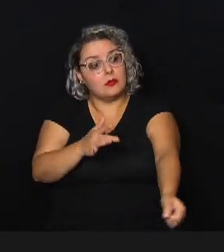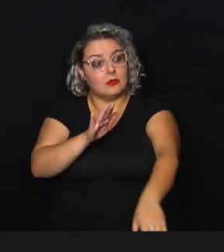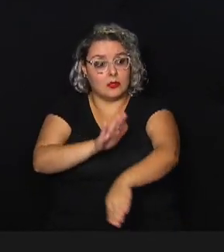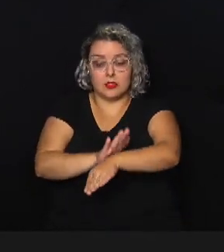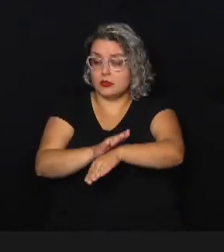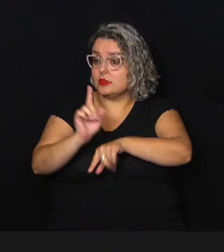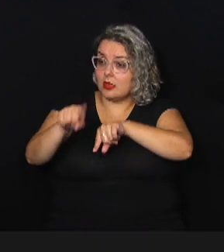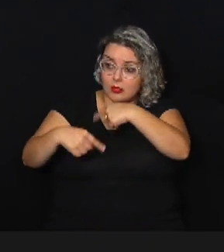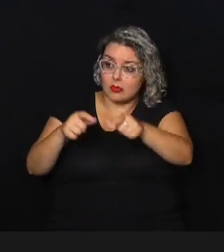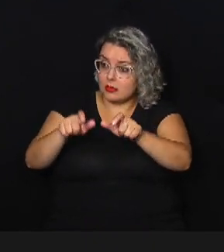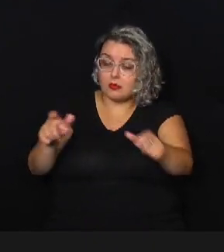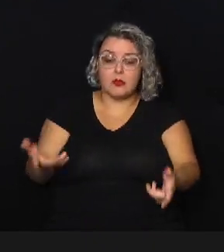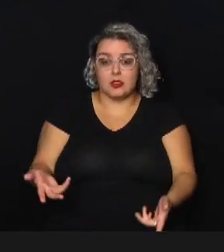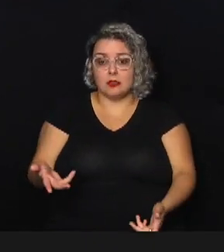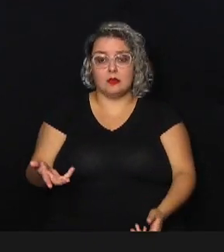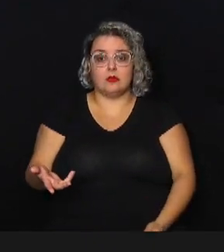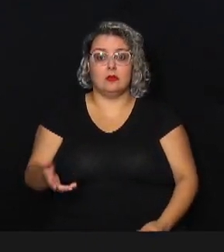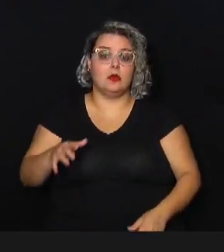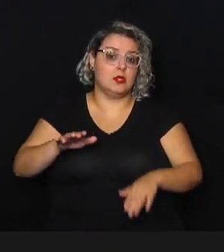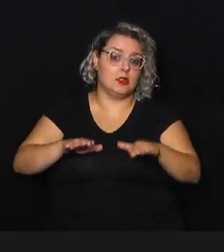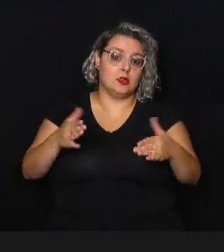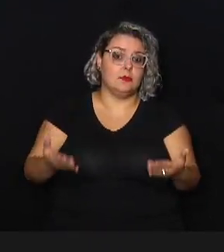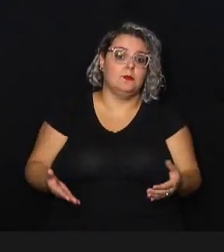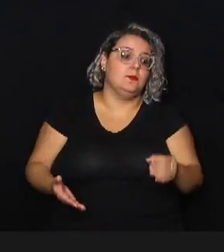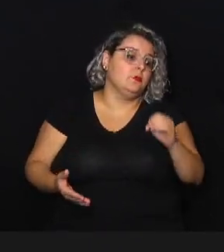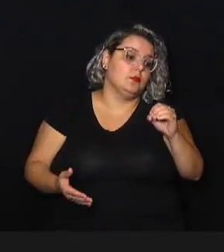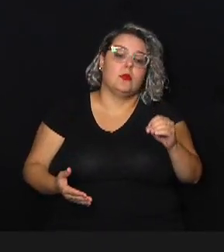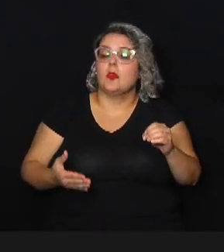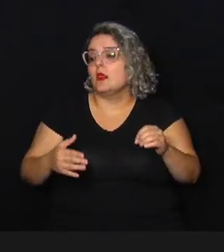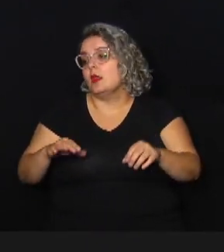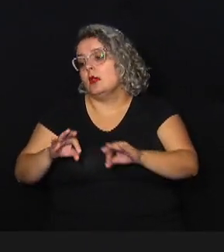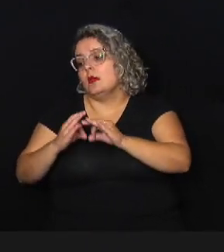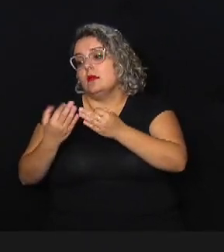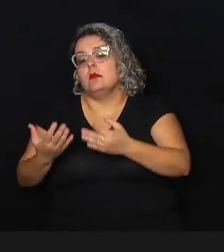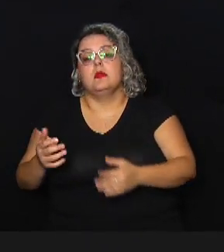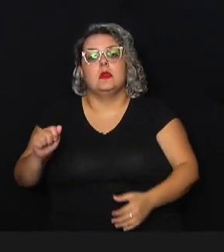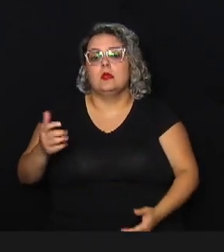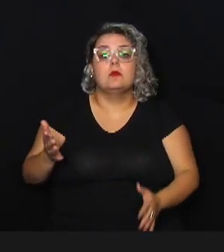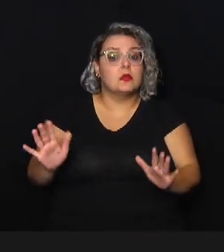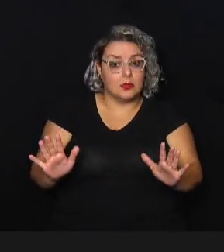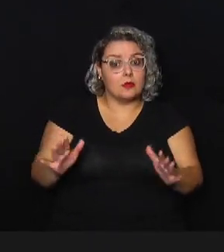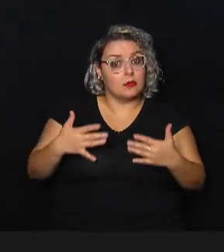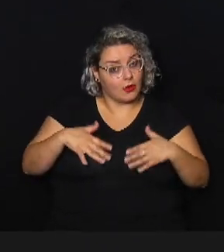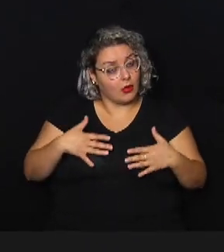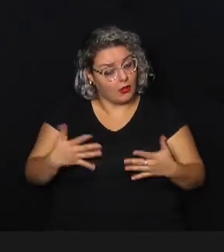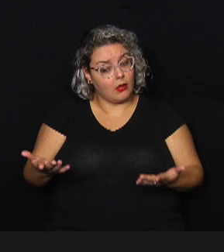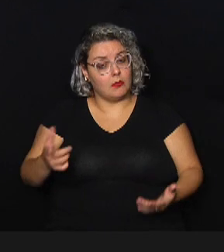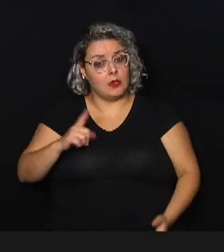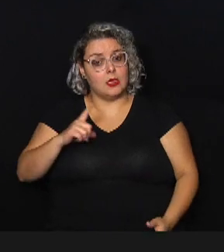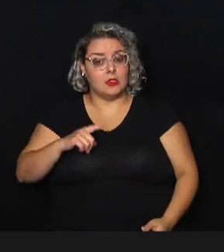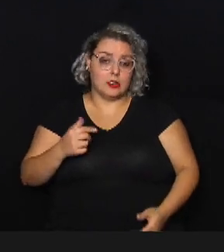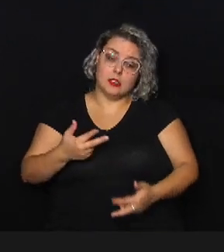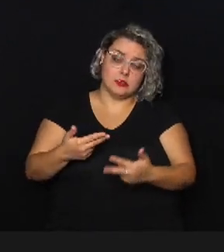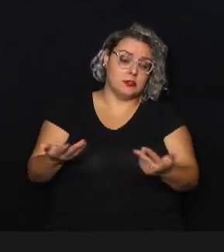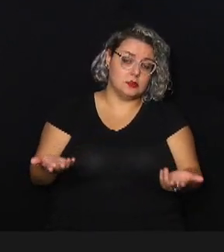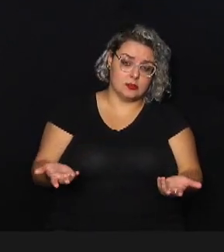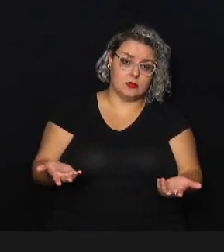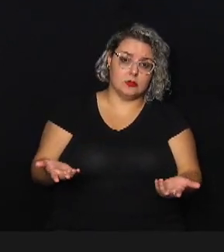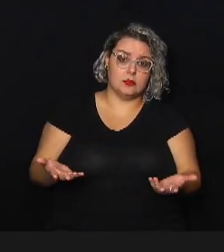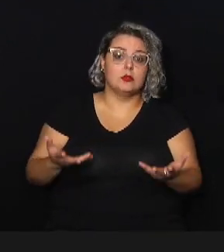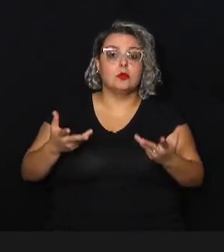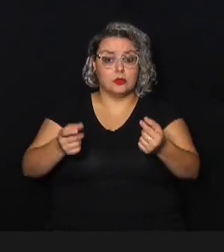pessoa. Né, igual alguém também que era O e o parente não vou doar. Não, mas a gente, né, tem essas coisas. Então, todo